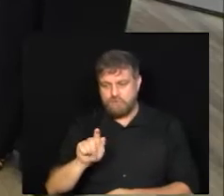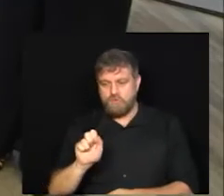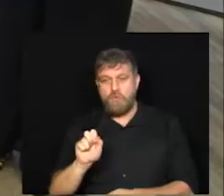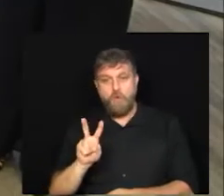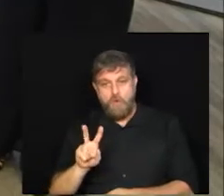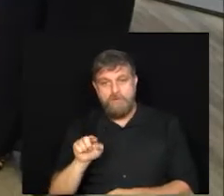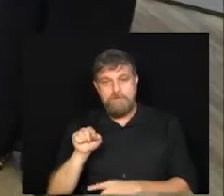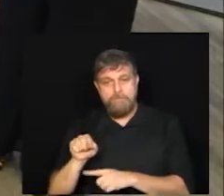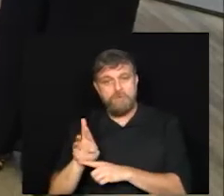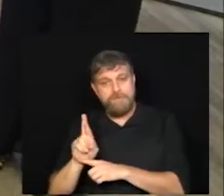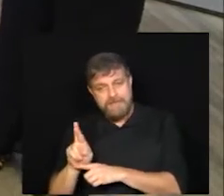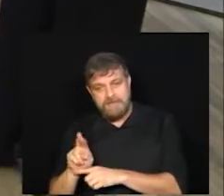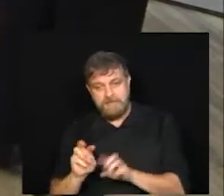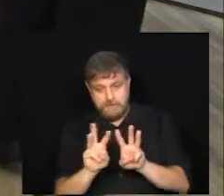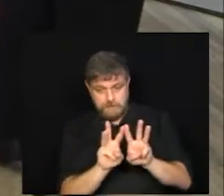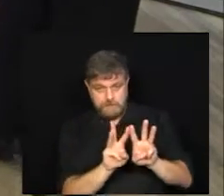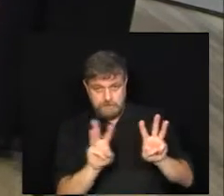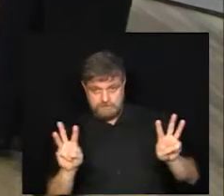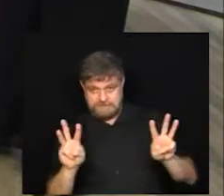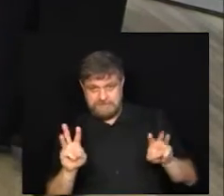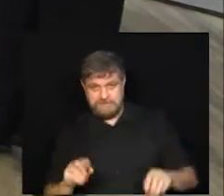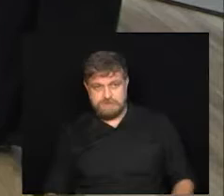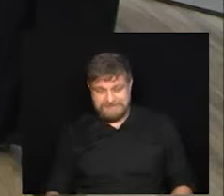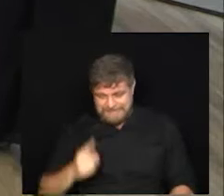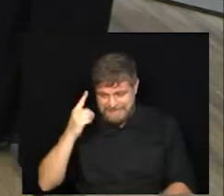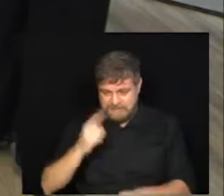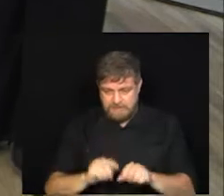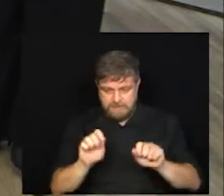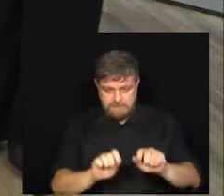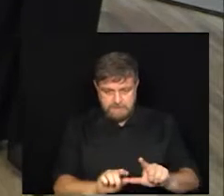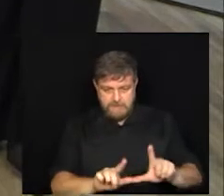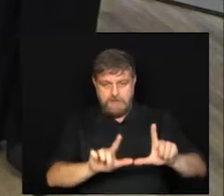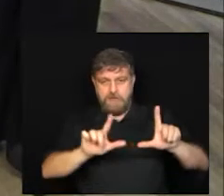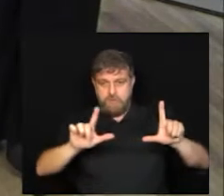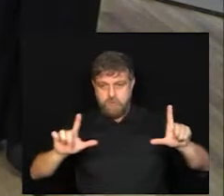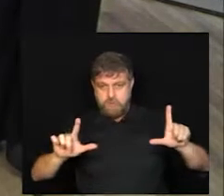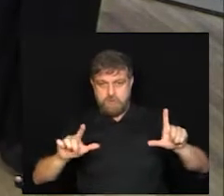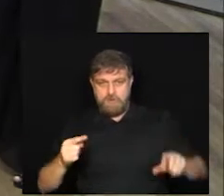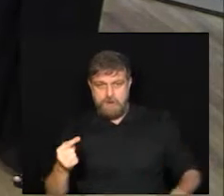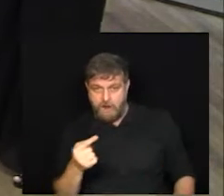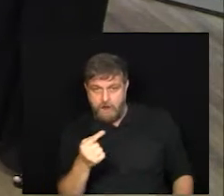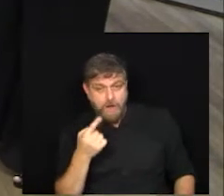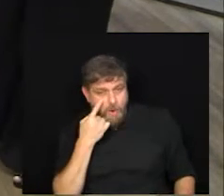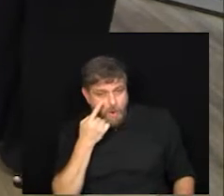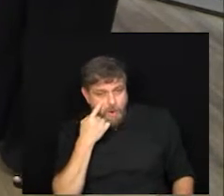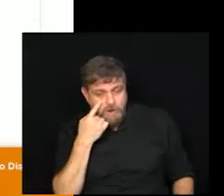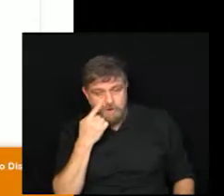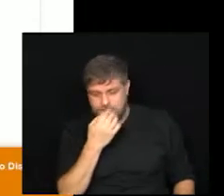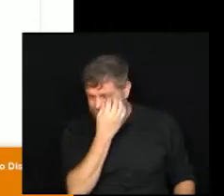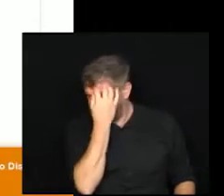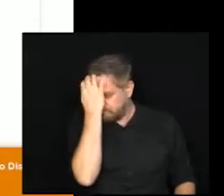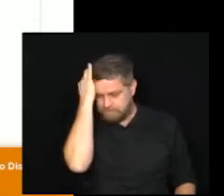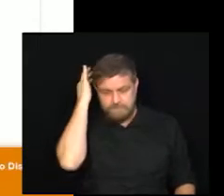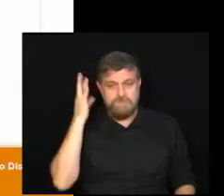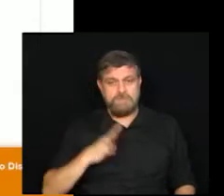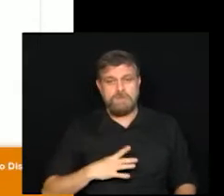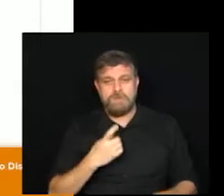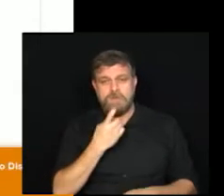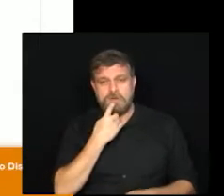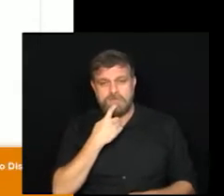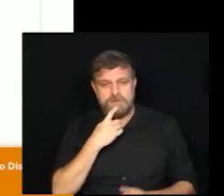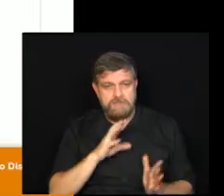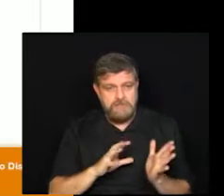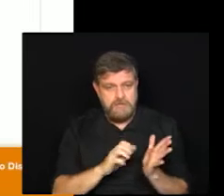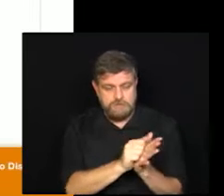www.vacina.campinas.sp.gov.br. E neste site, Mina, logo que você abre, na capa, diz assim, olha só, Campinas segue com o